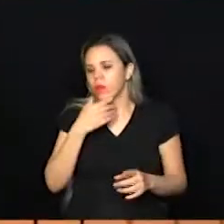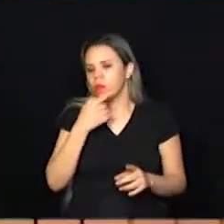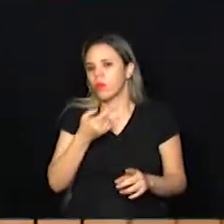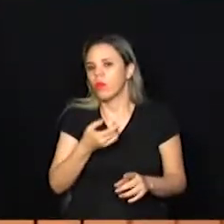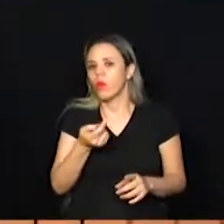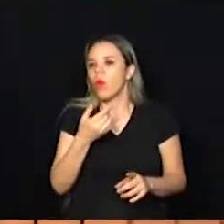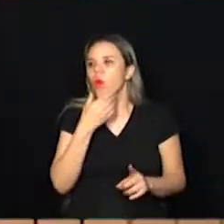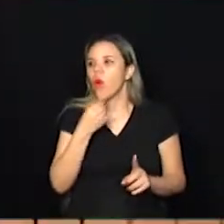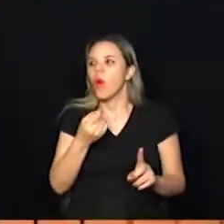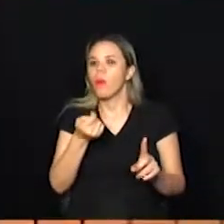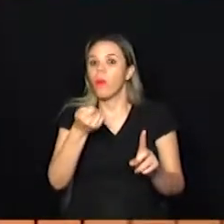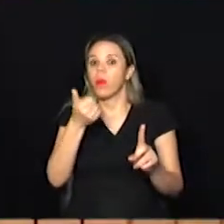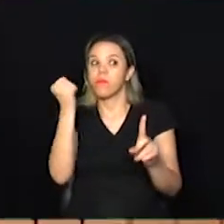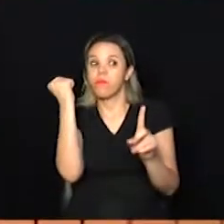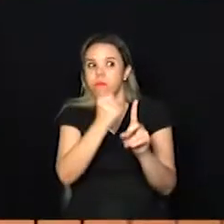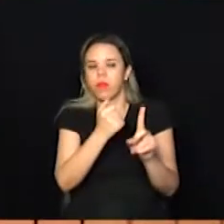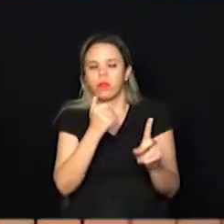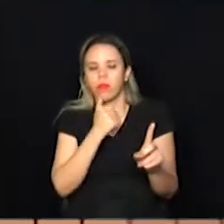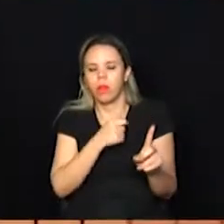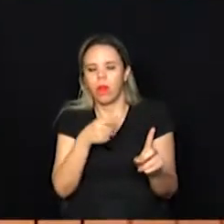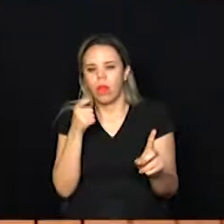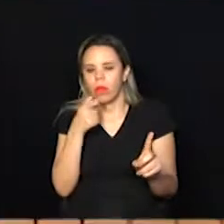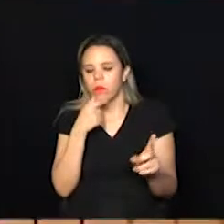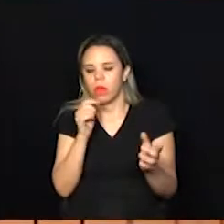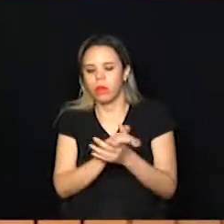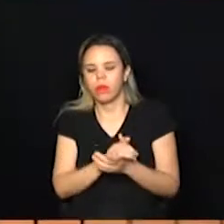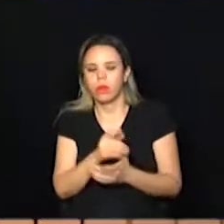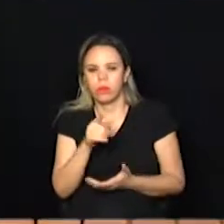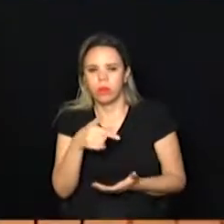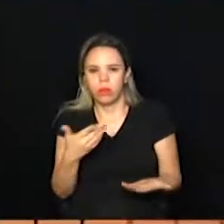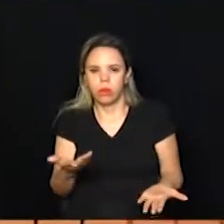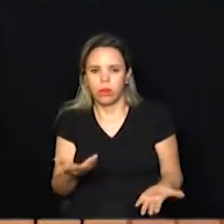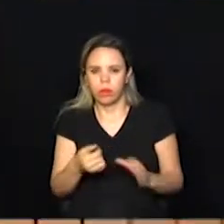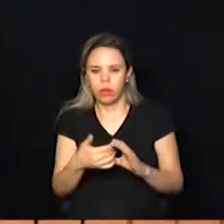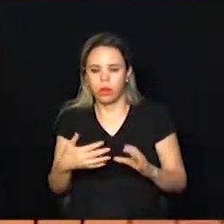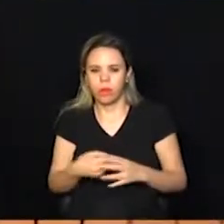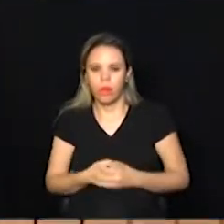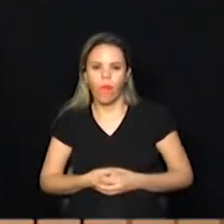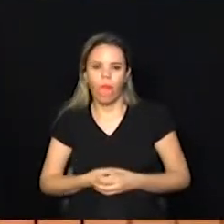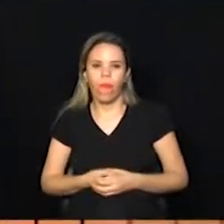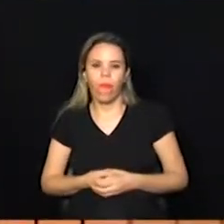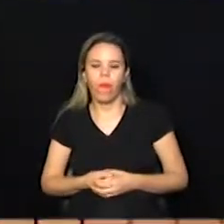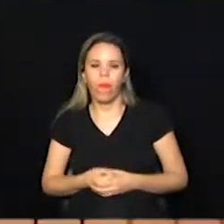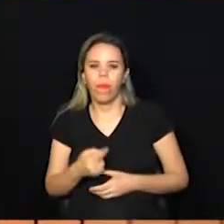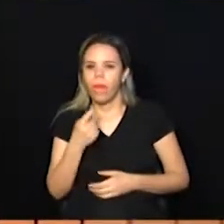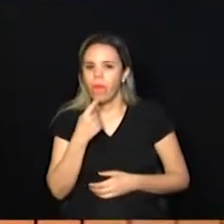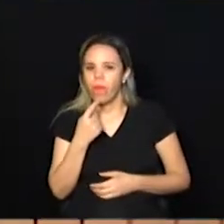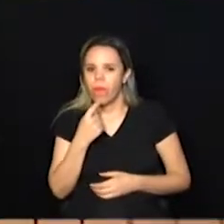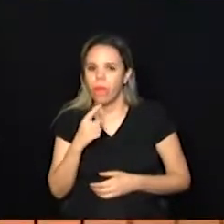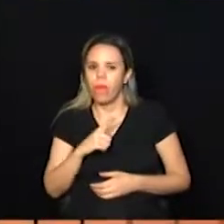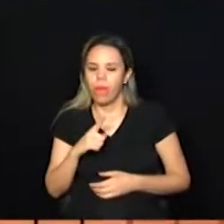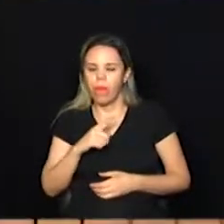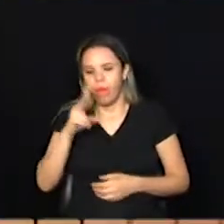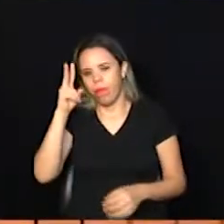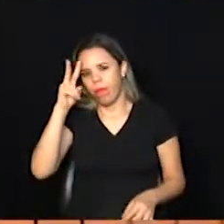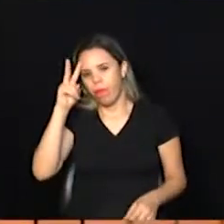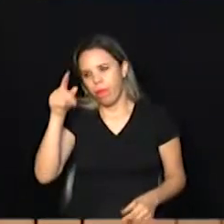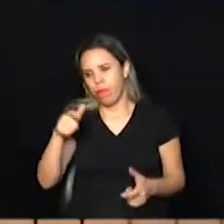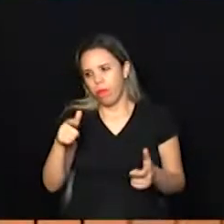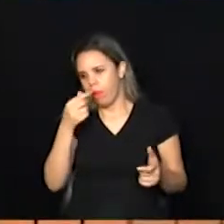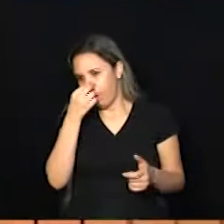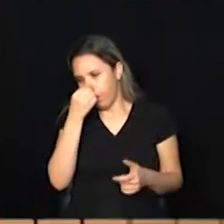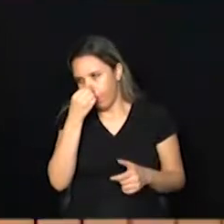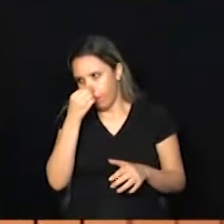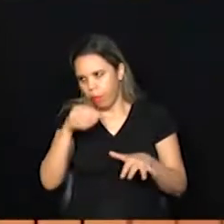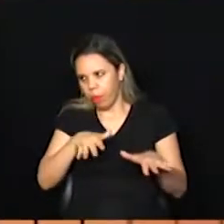seu ex-marido, e, enfim, então essa é uma característica. E aqui em Campinas a gente tem um histórico grande, né, de